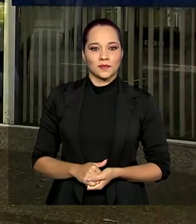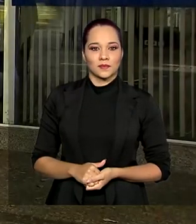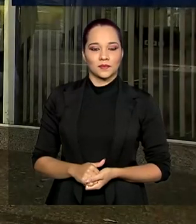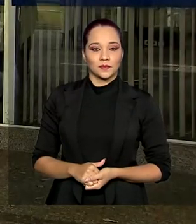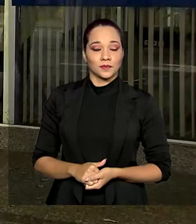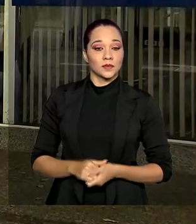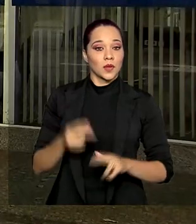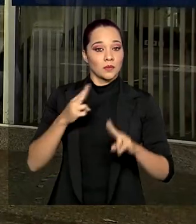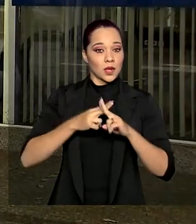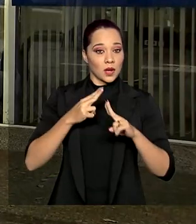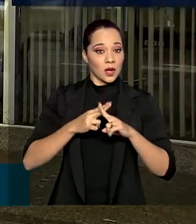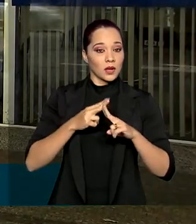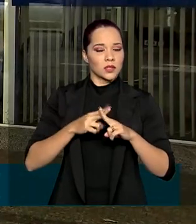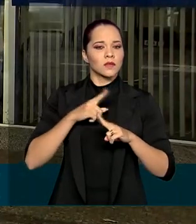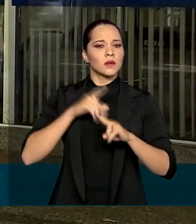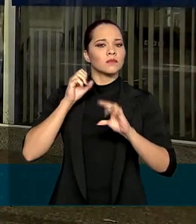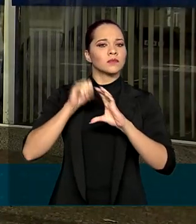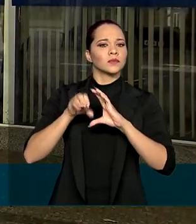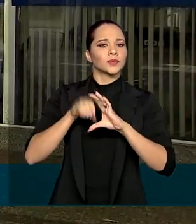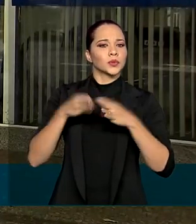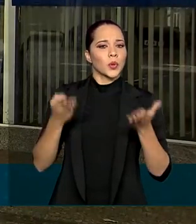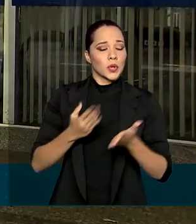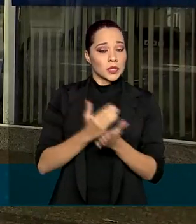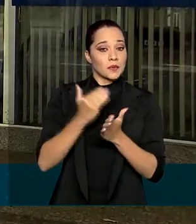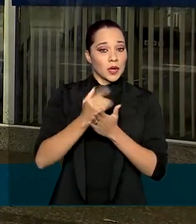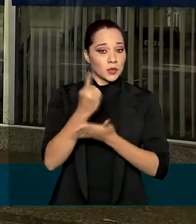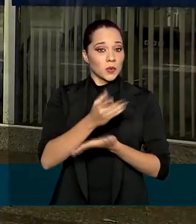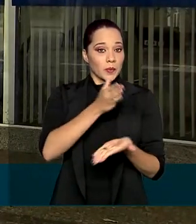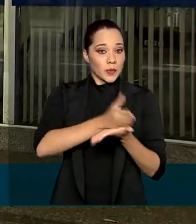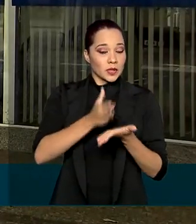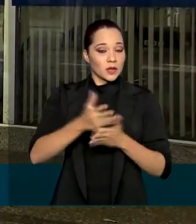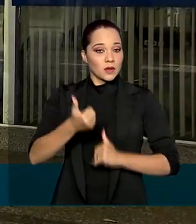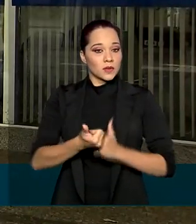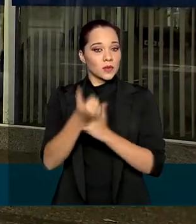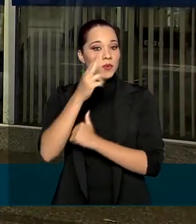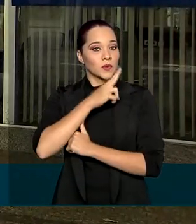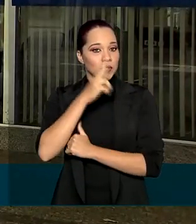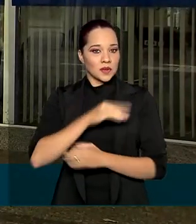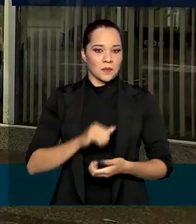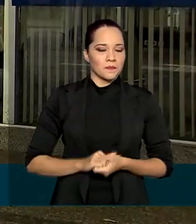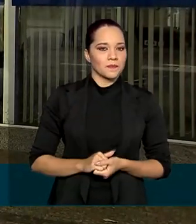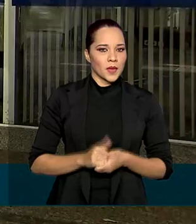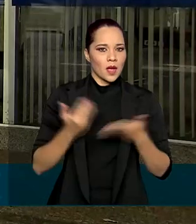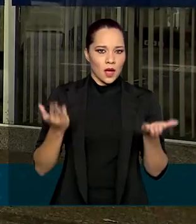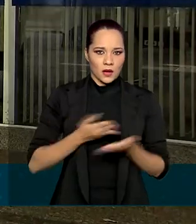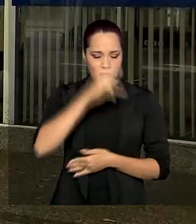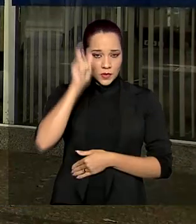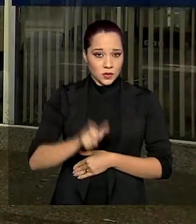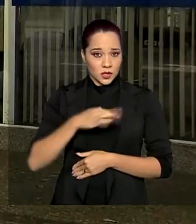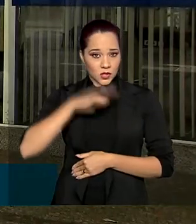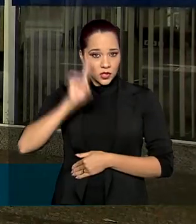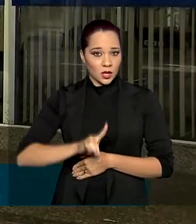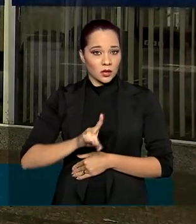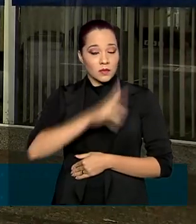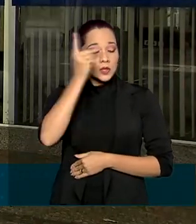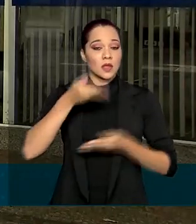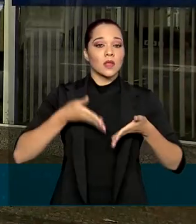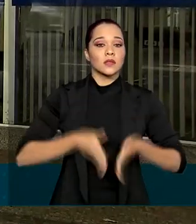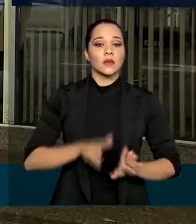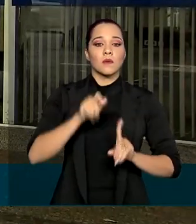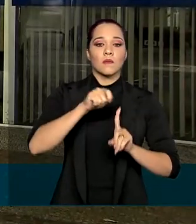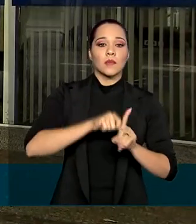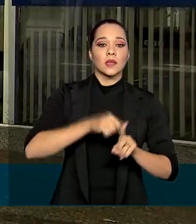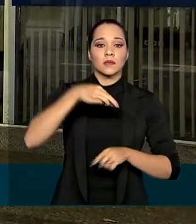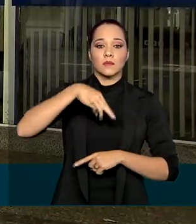A Caixa Econômica Federal vai depositar hoje mais uma parcela do auxílio emergencial. Dessa vez, os beneficiados são aqueles que nasceram